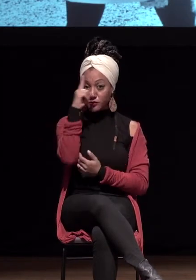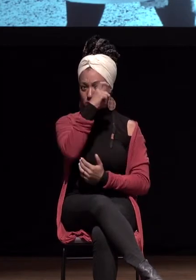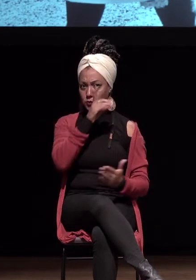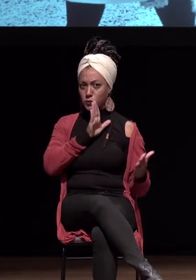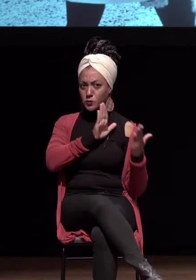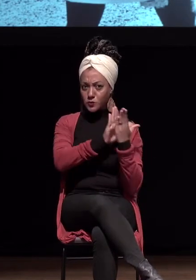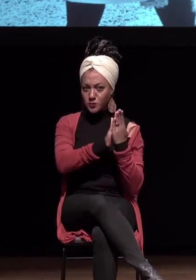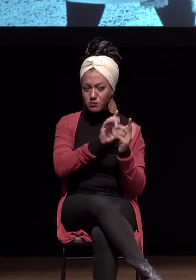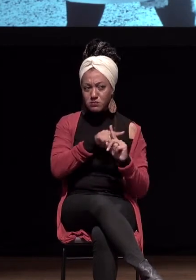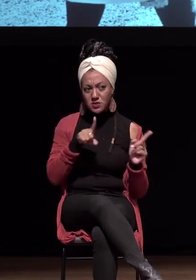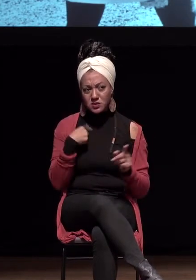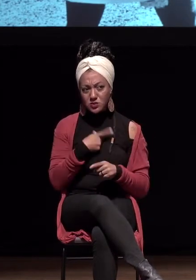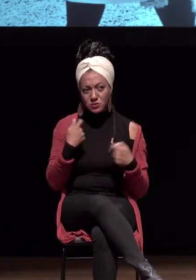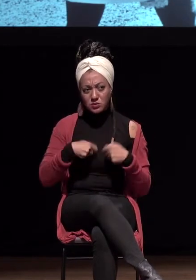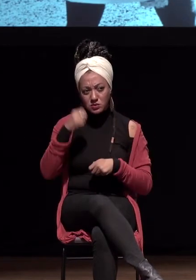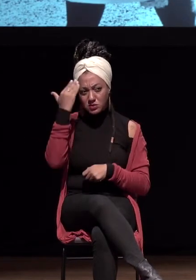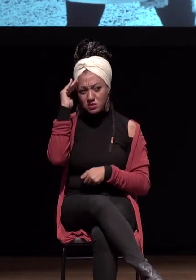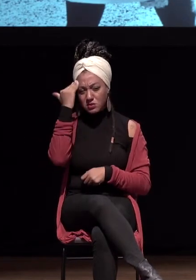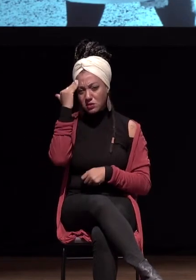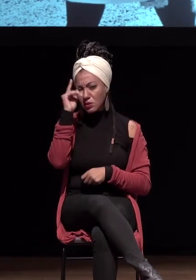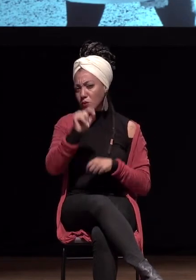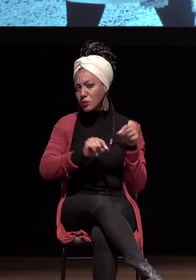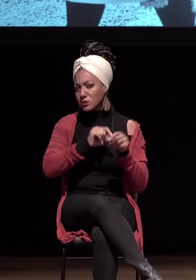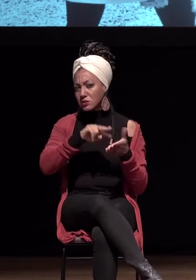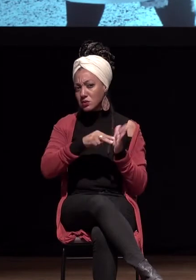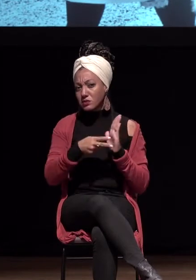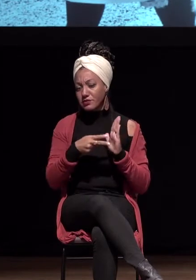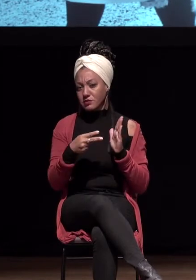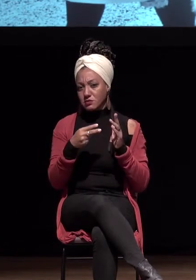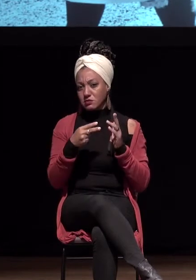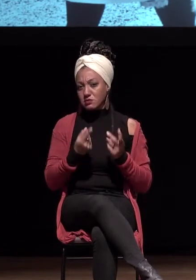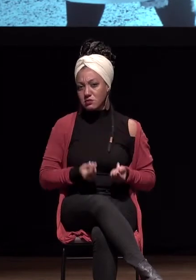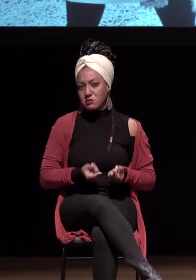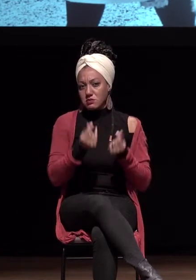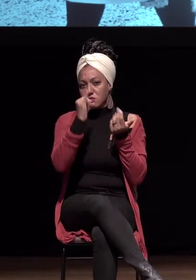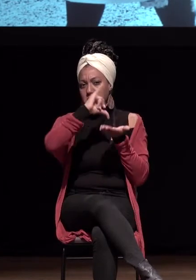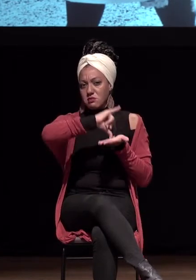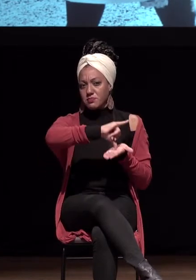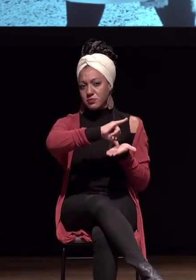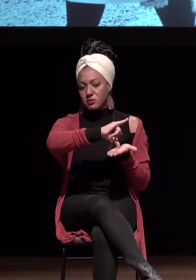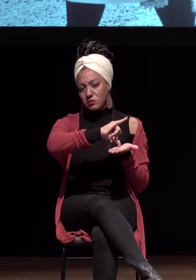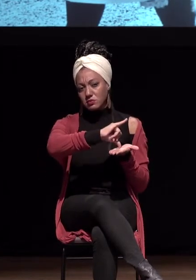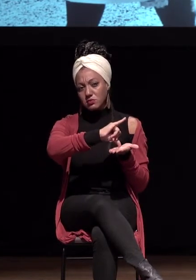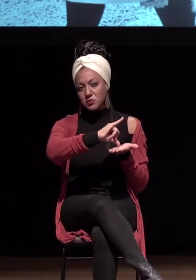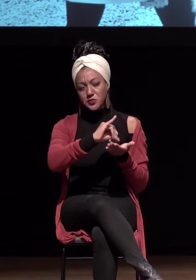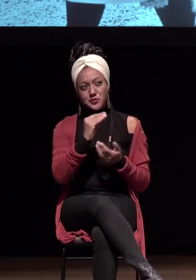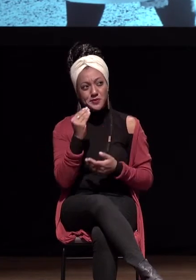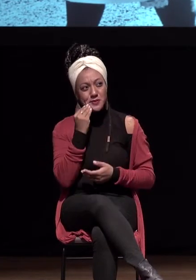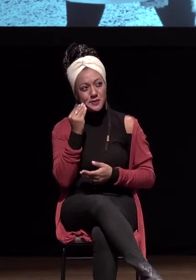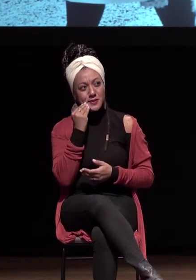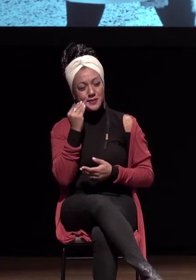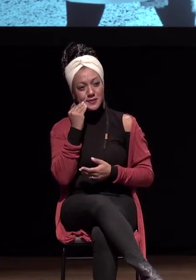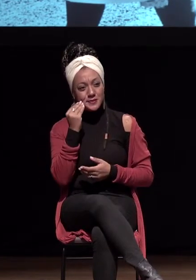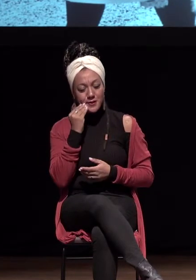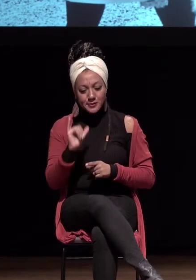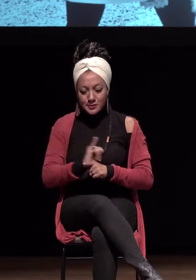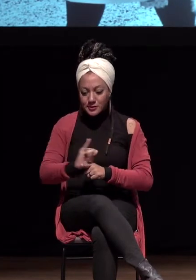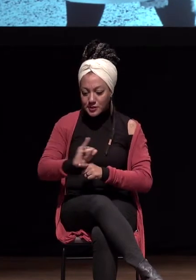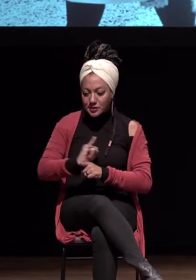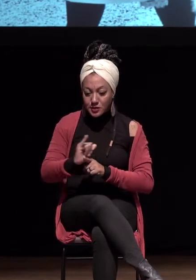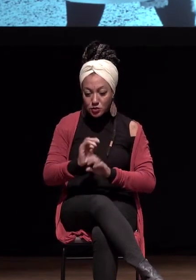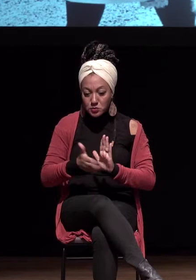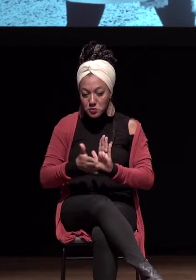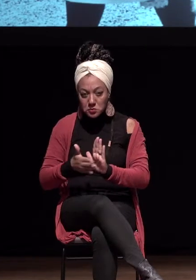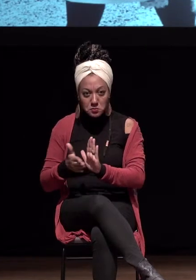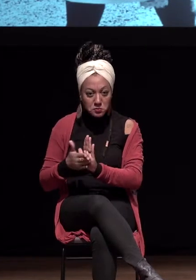consiga entender quais são as façanhas e trazer mais propostas para quem está perto, para quem está junto,